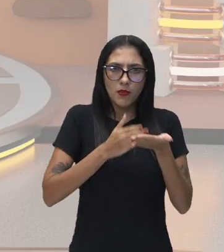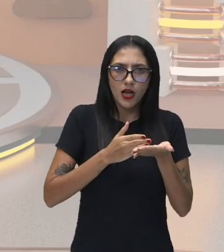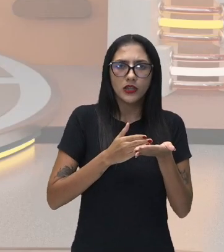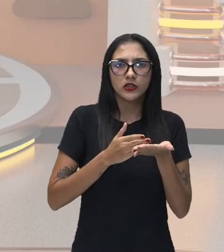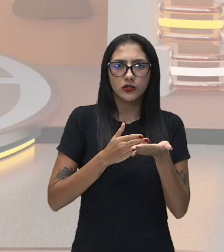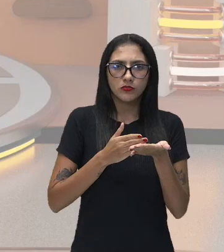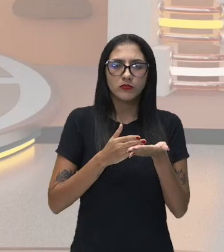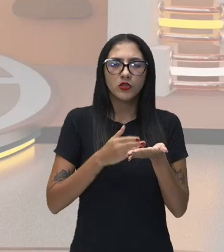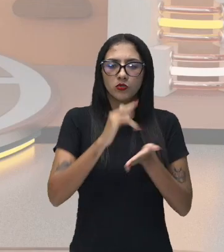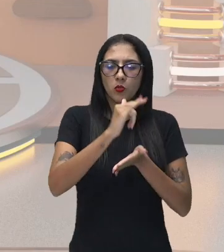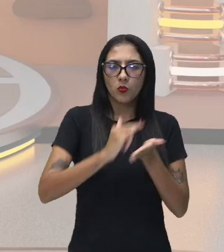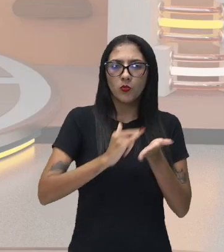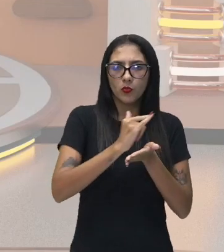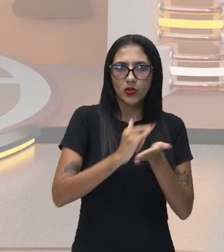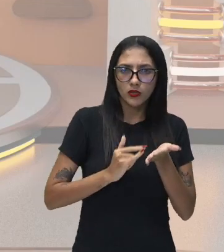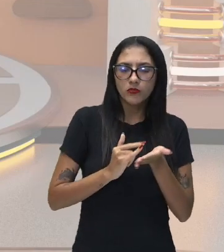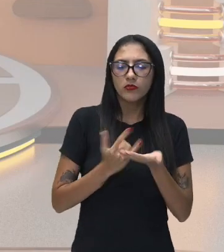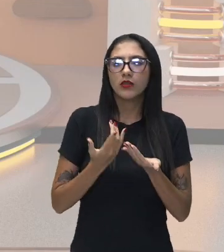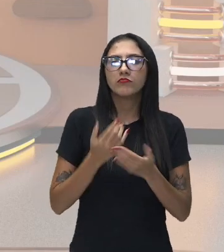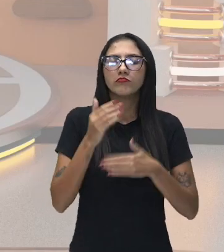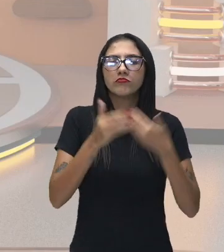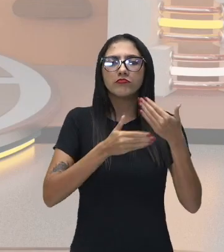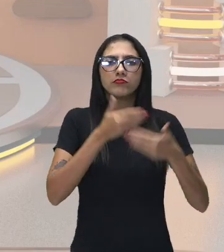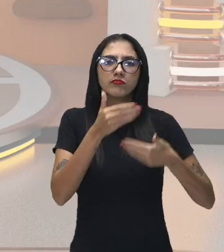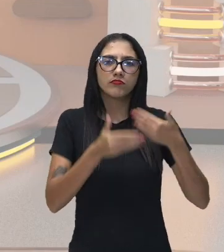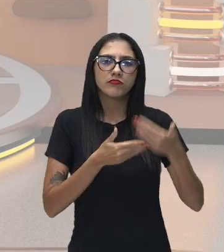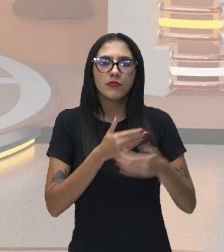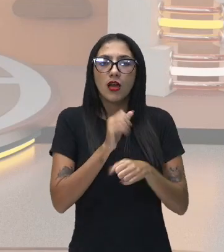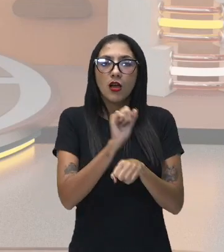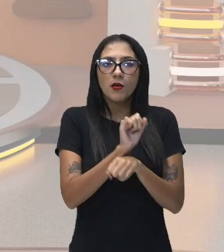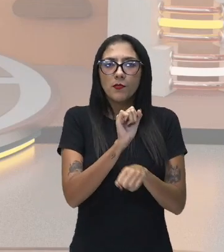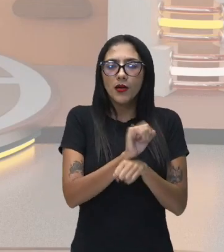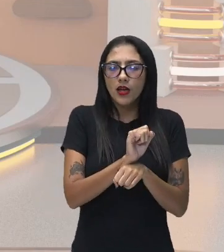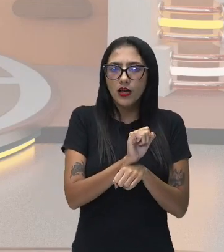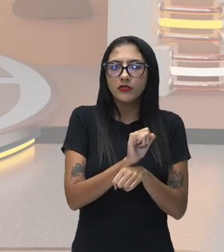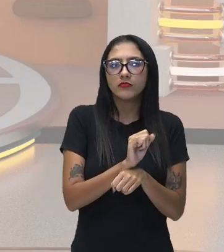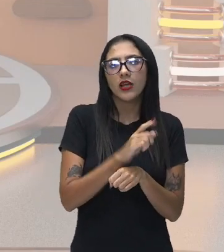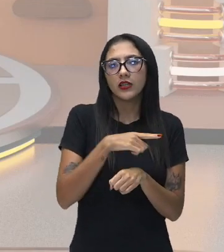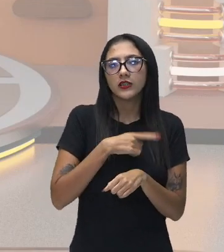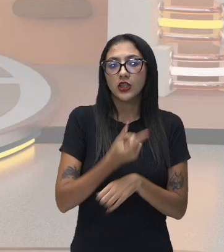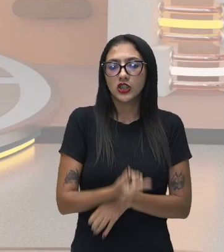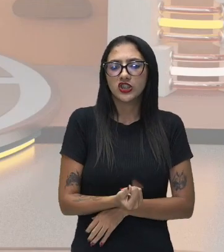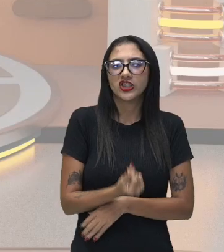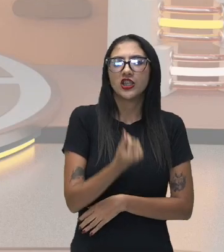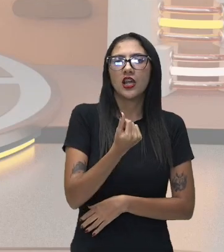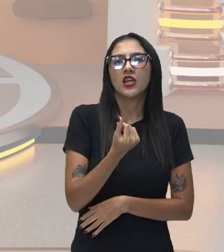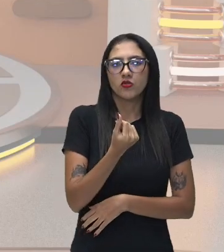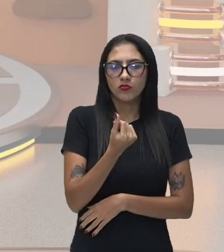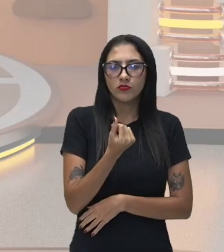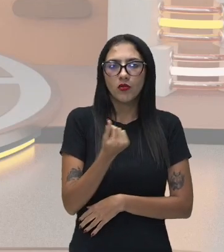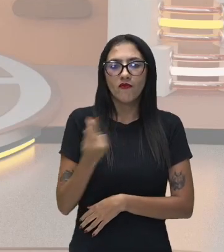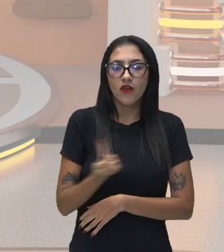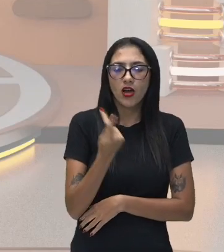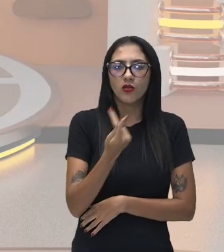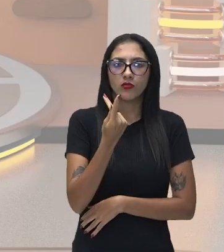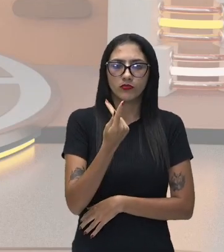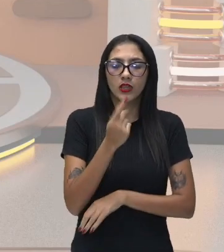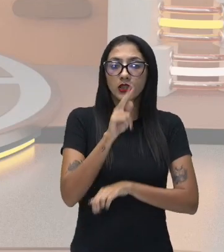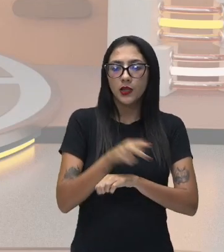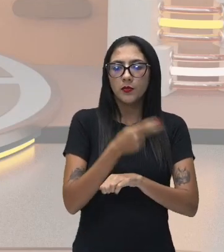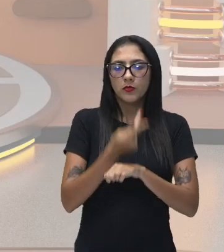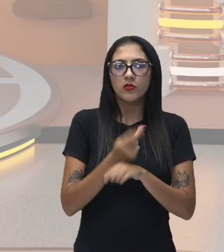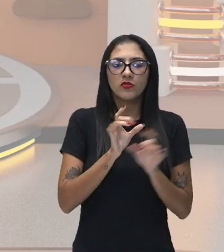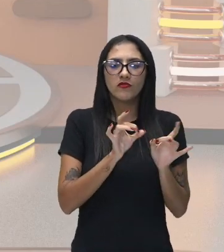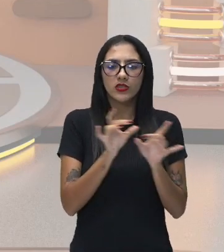hoje, esperavam alguns dias, um certo período de tempo, essas ações valorizarem e revendiam essas